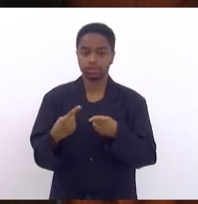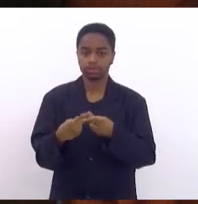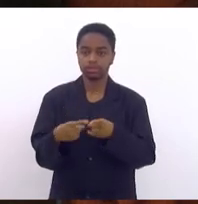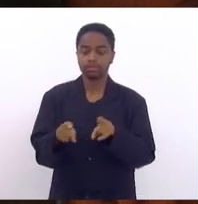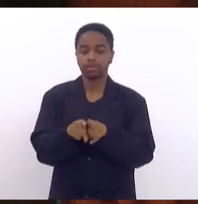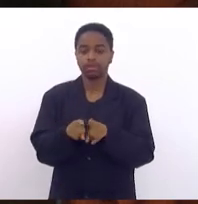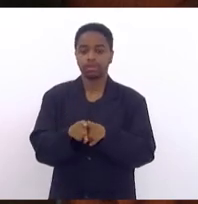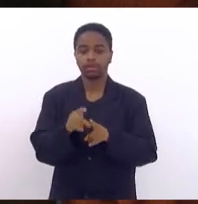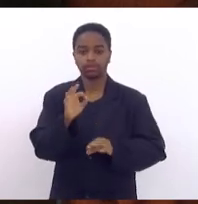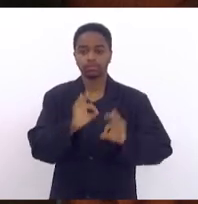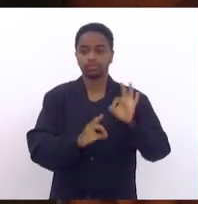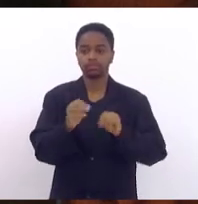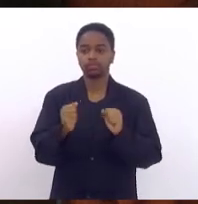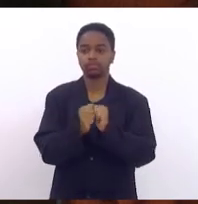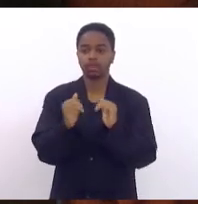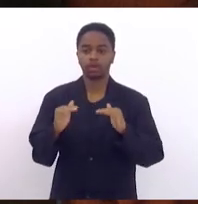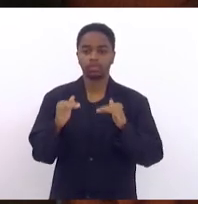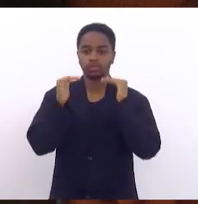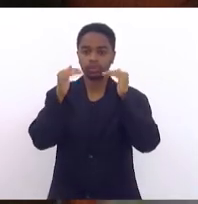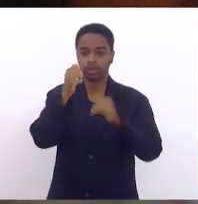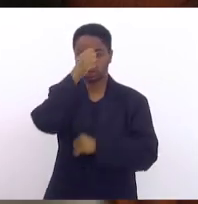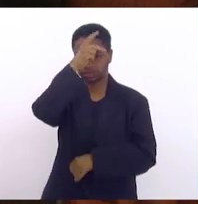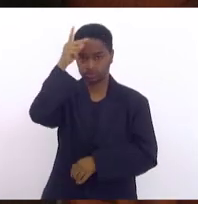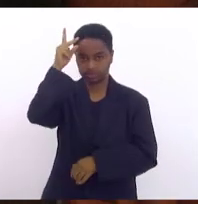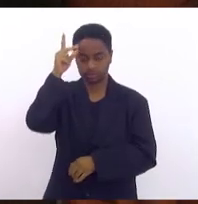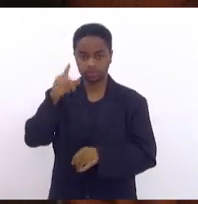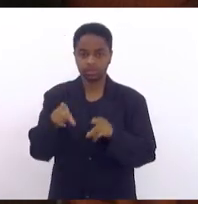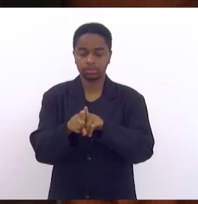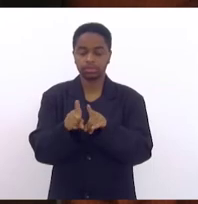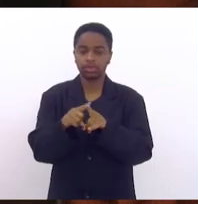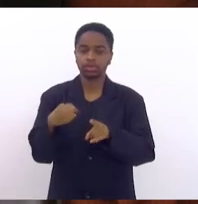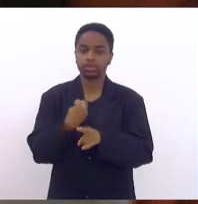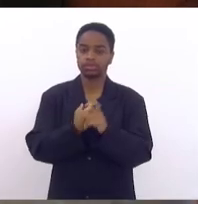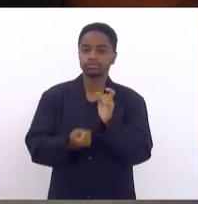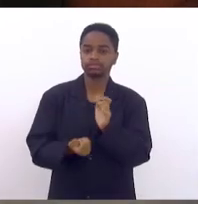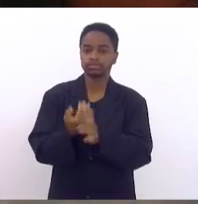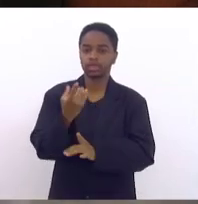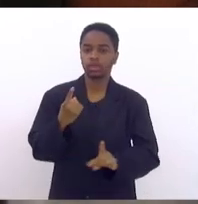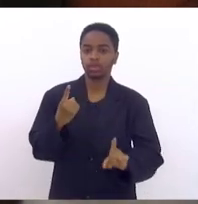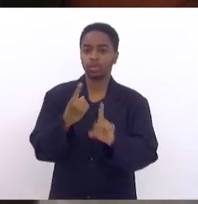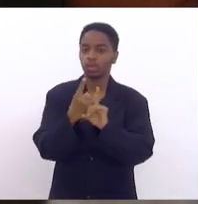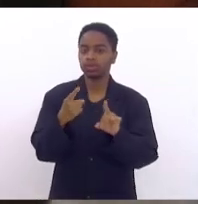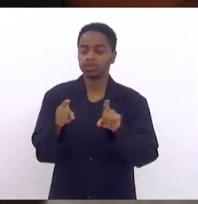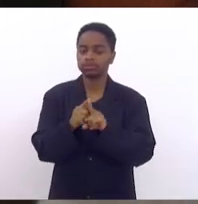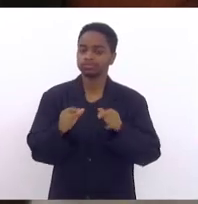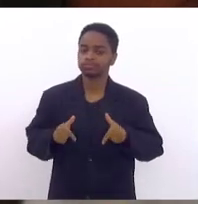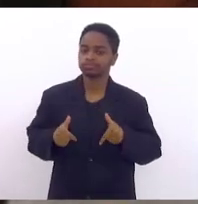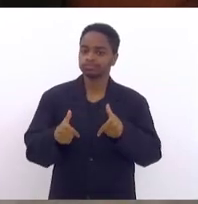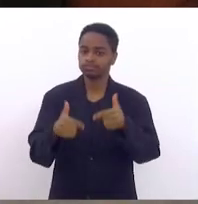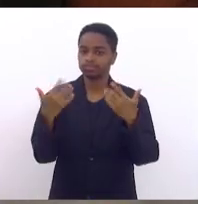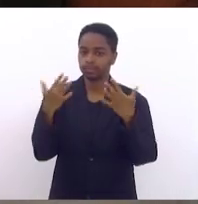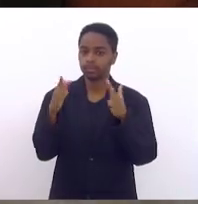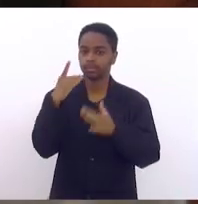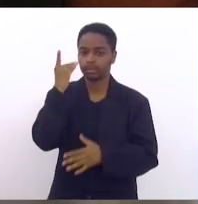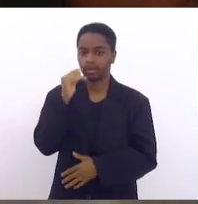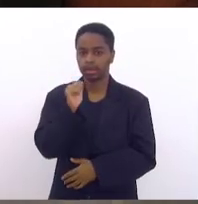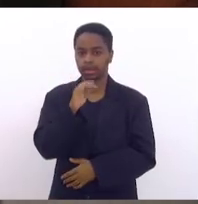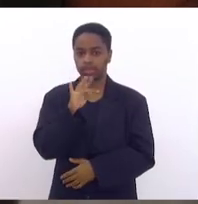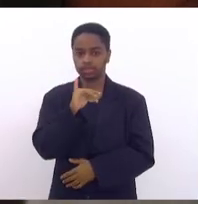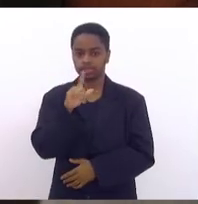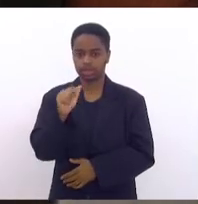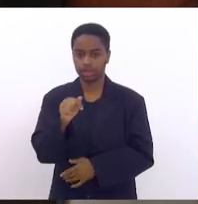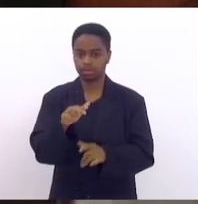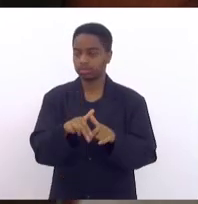presidente, a diligência lá com as autoridades municipais. Vamos promover esse grande encontro, essa força-tarefa. Então, parabéns, deputado Átila Nunes, pela